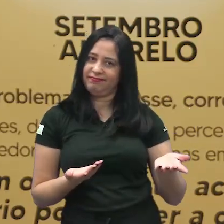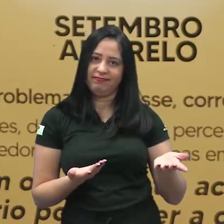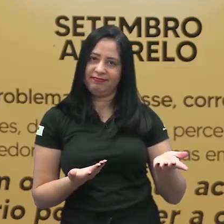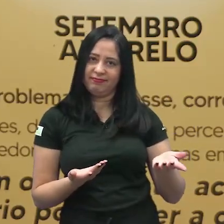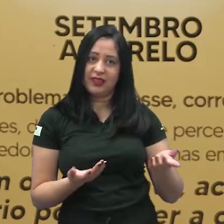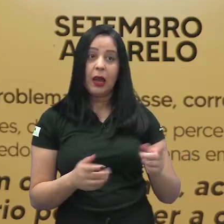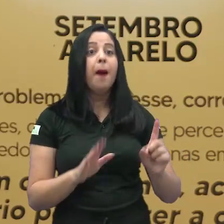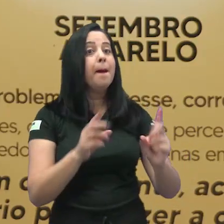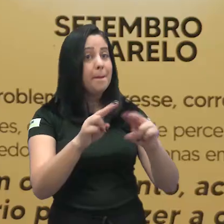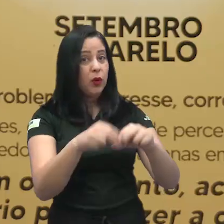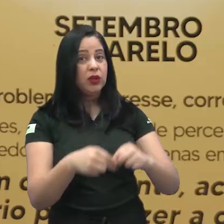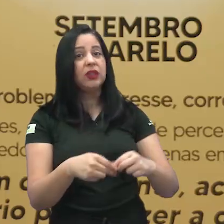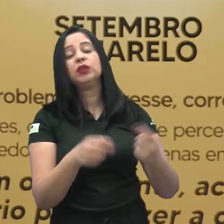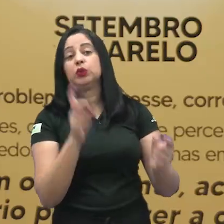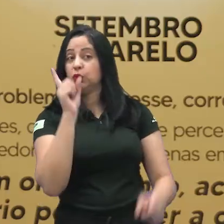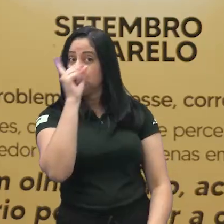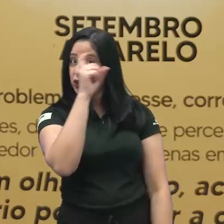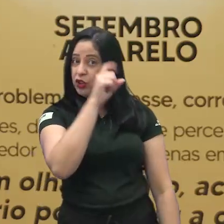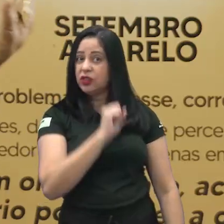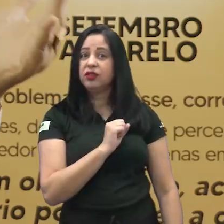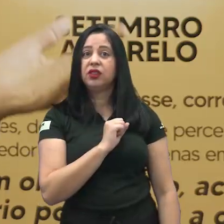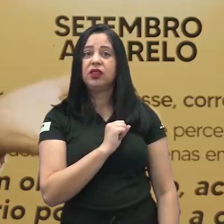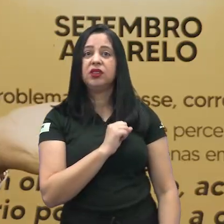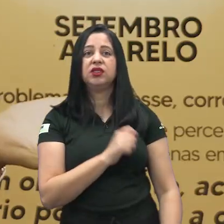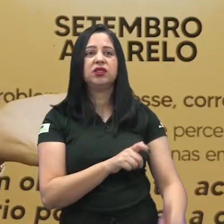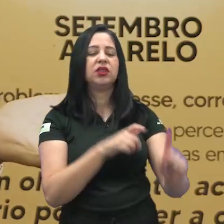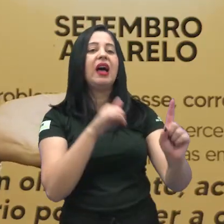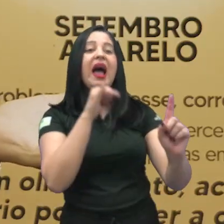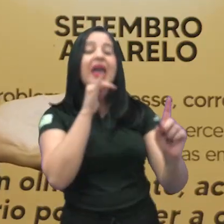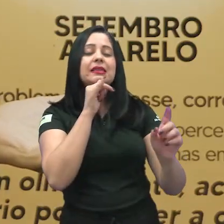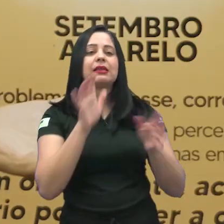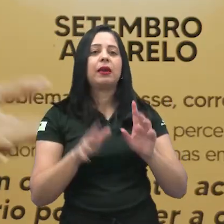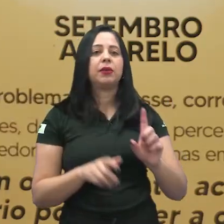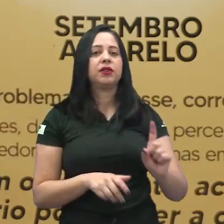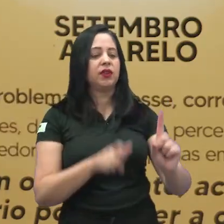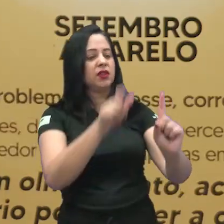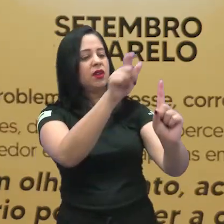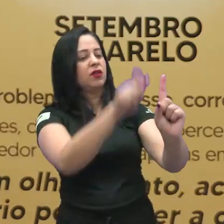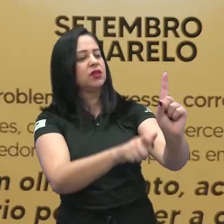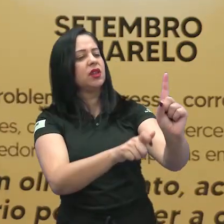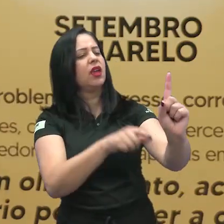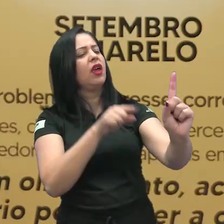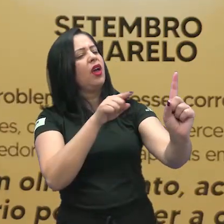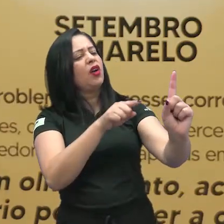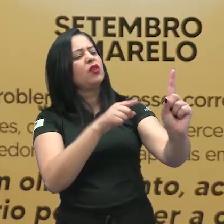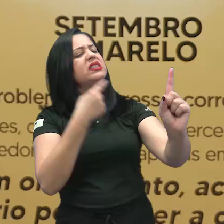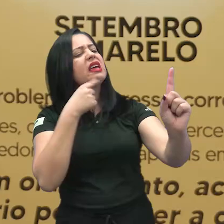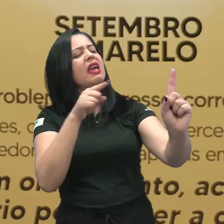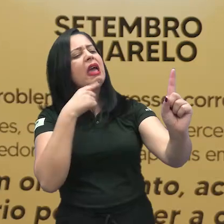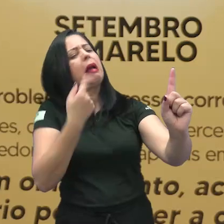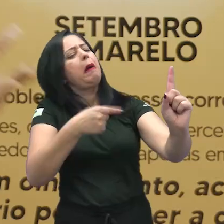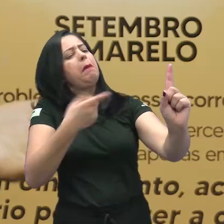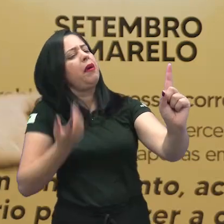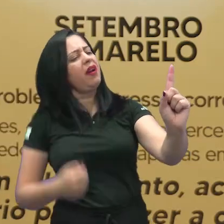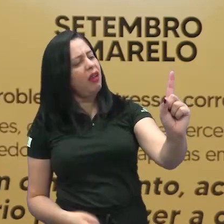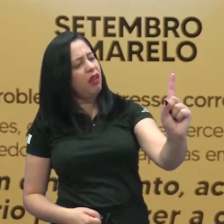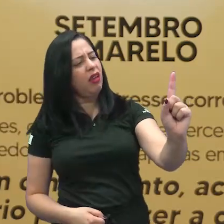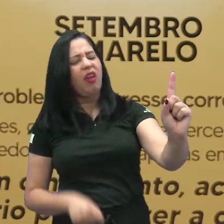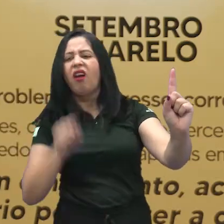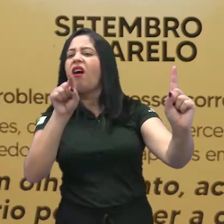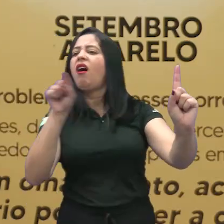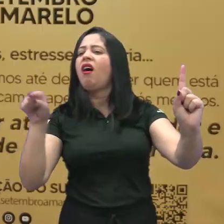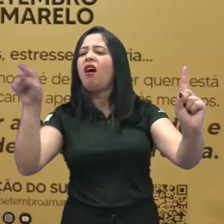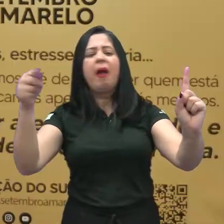falta de acolhimento, tem tanta pessoa pior do que você e você está reclamando, então quer dizer, você está criticando e não